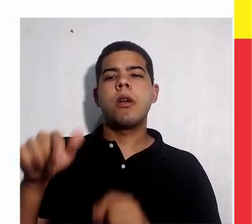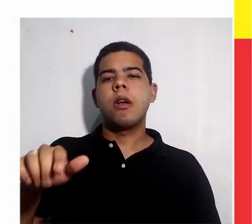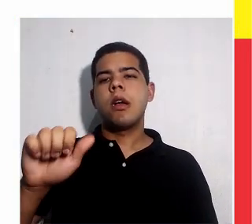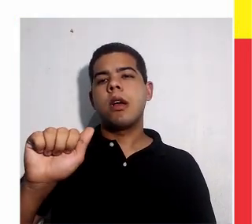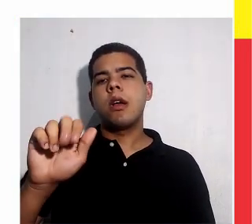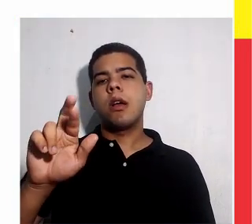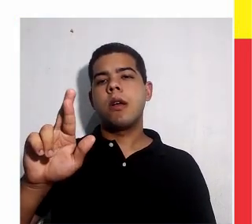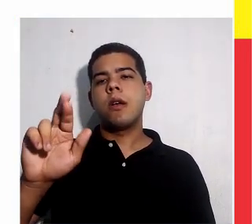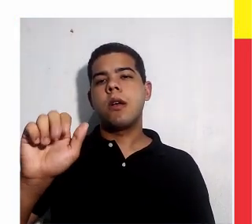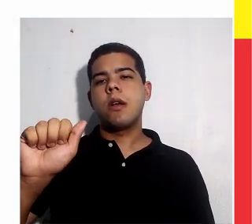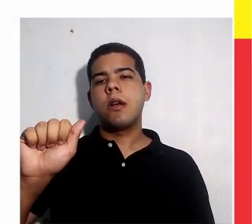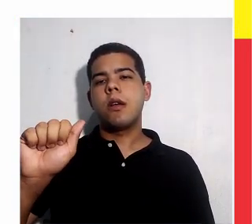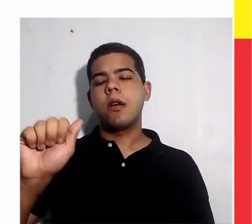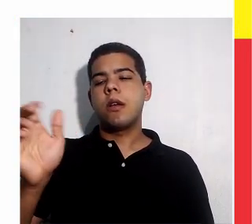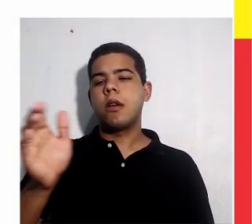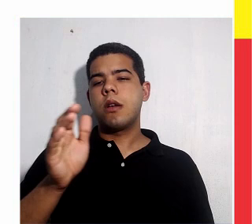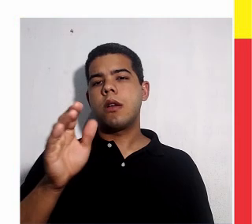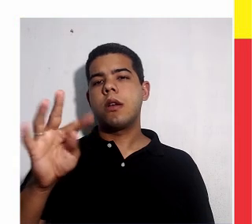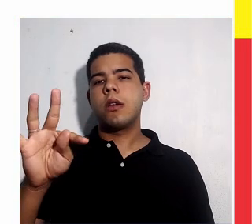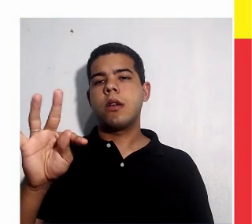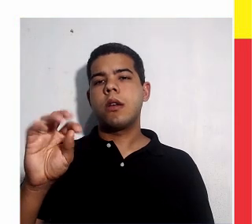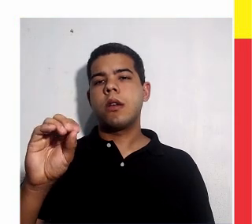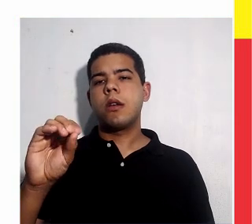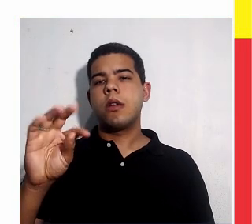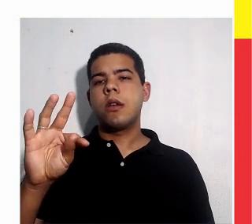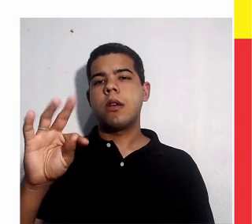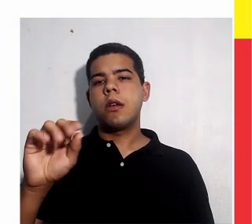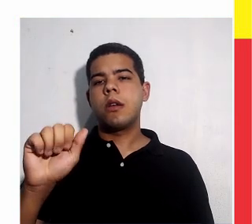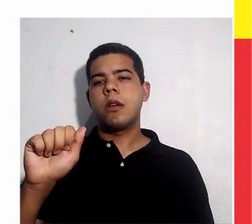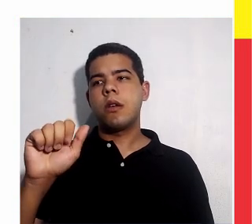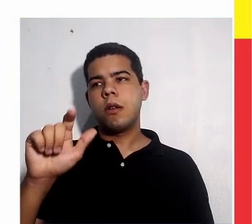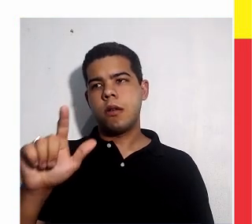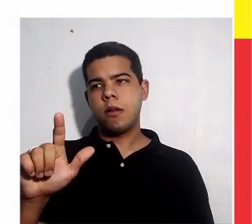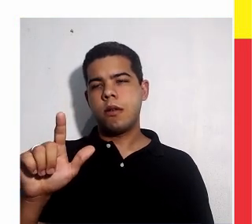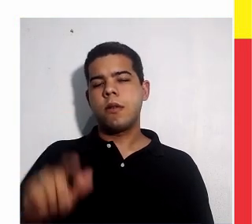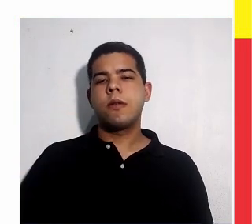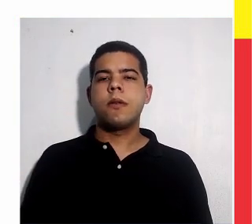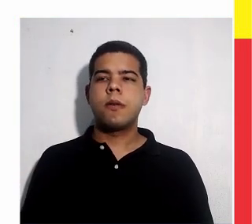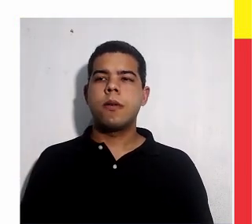fiz decomposição da figura, eu decompus ali a figura em um